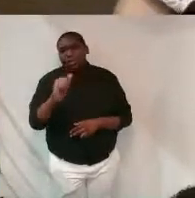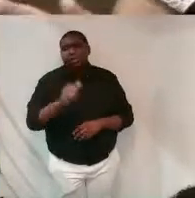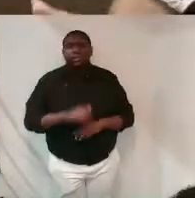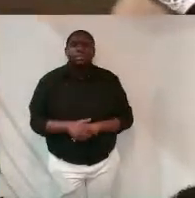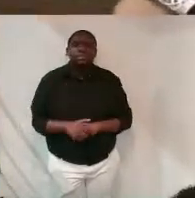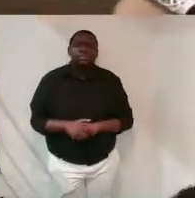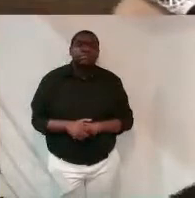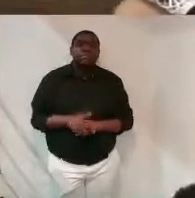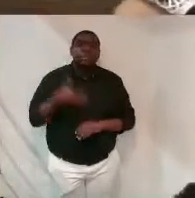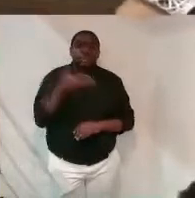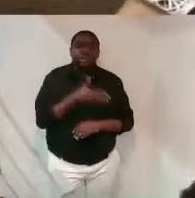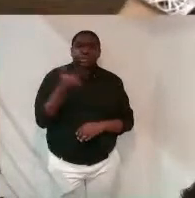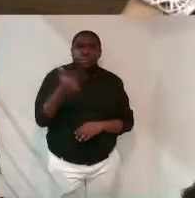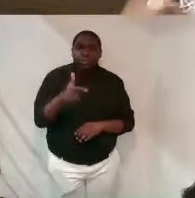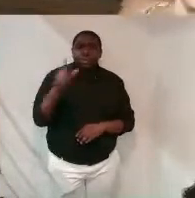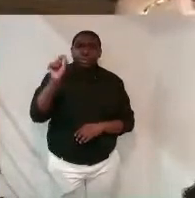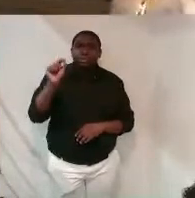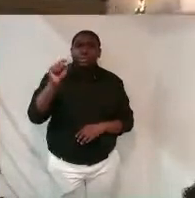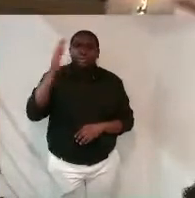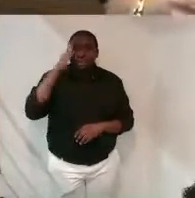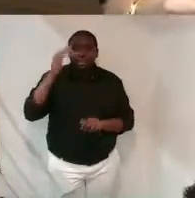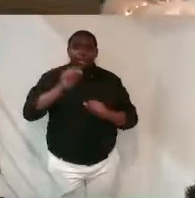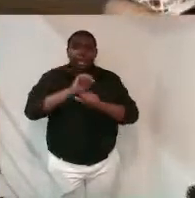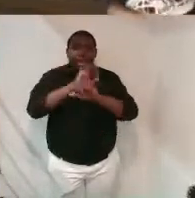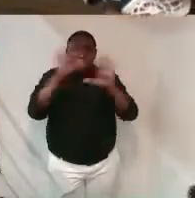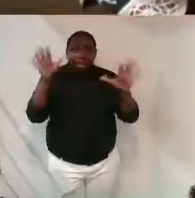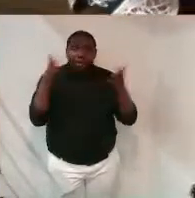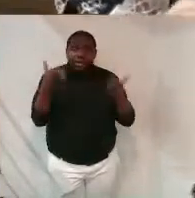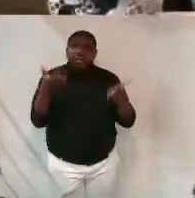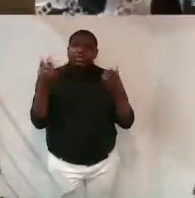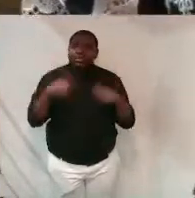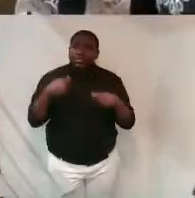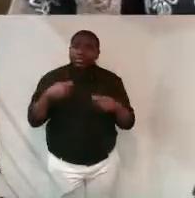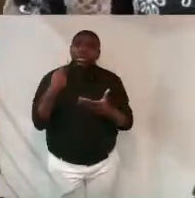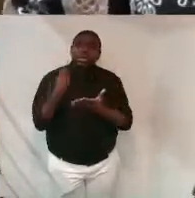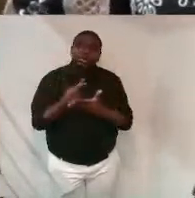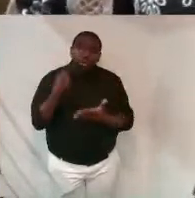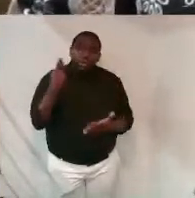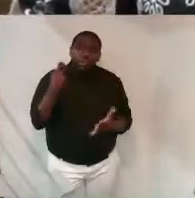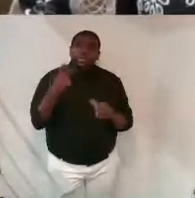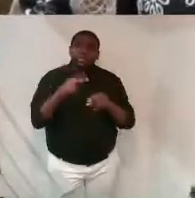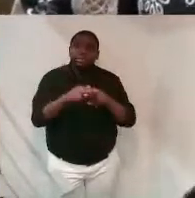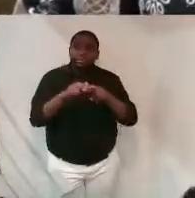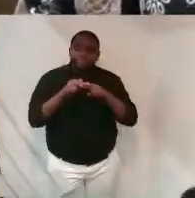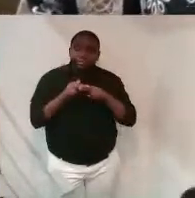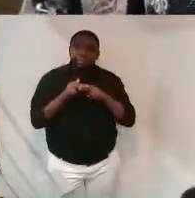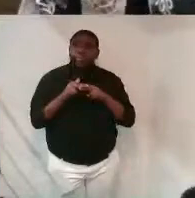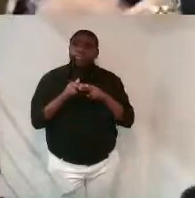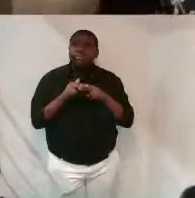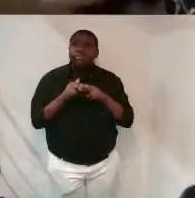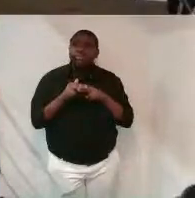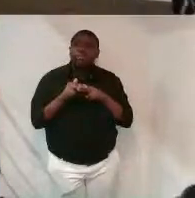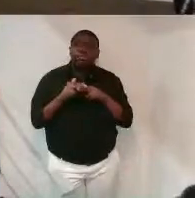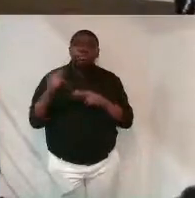Deixando claro, no entanto, que essa delegação deve ocorrer mediante